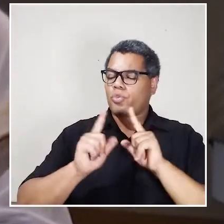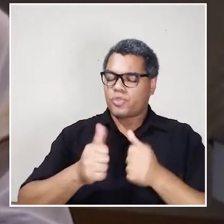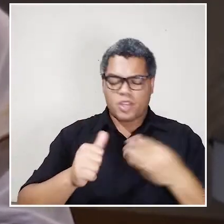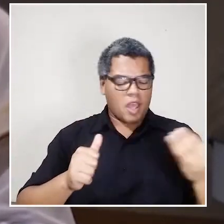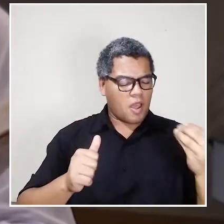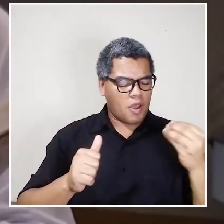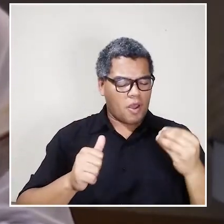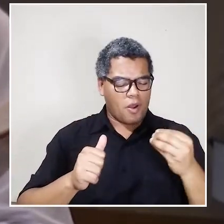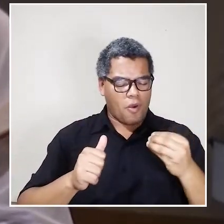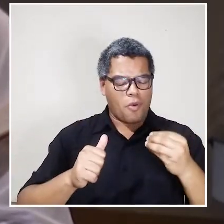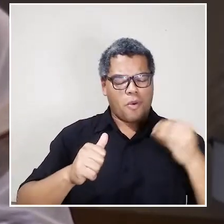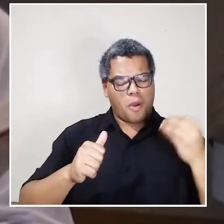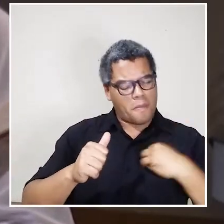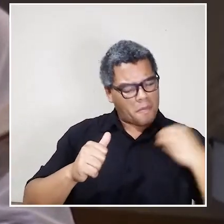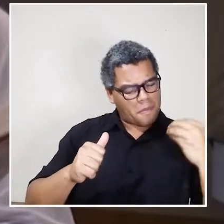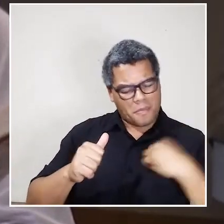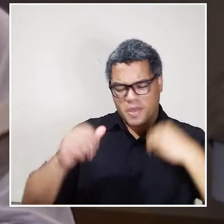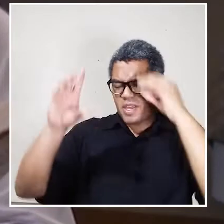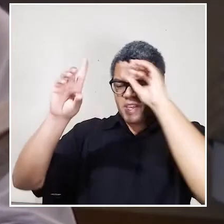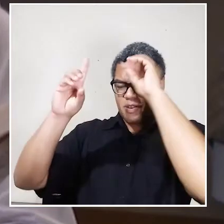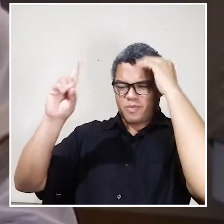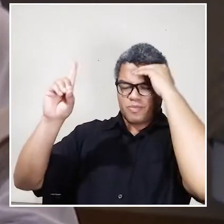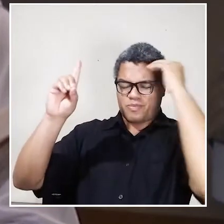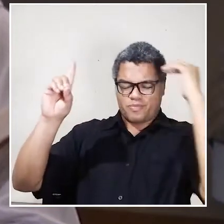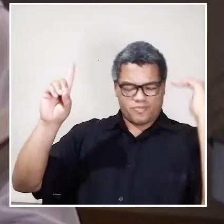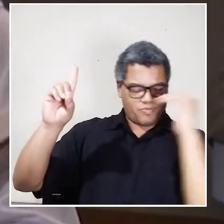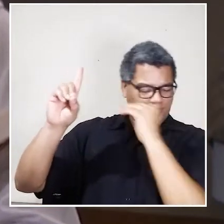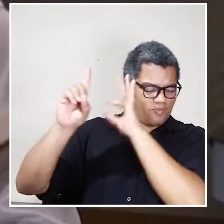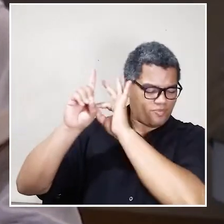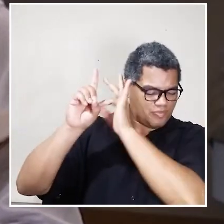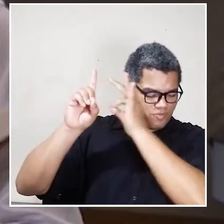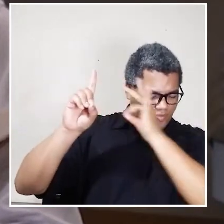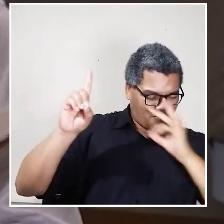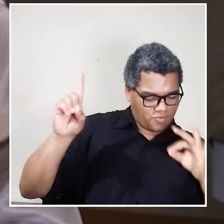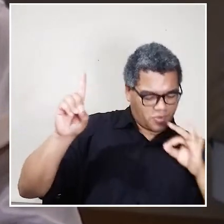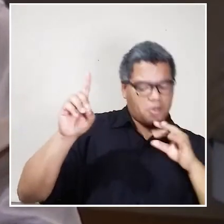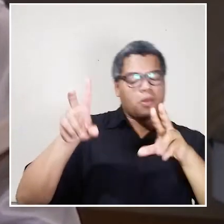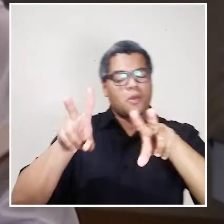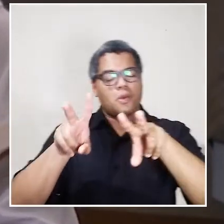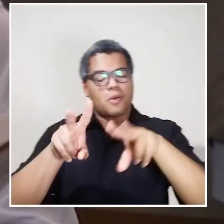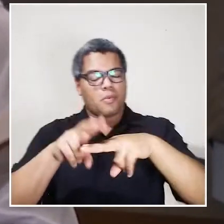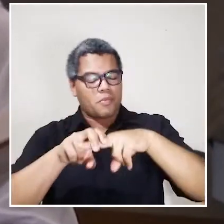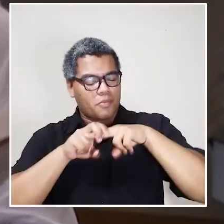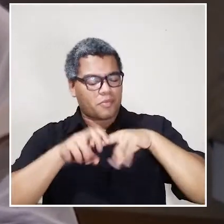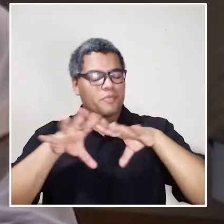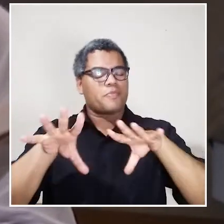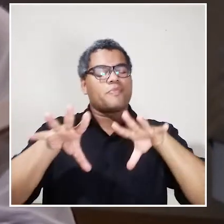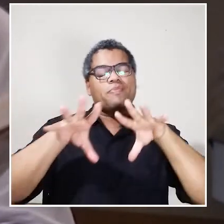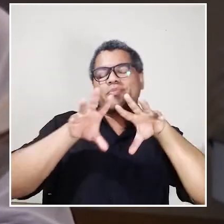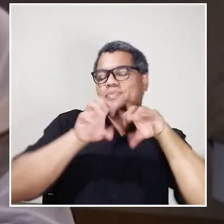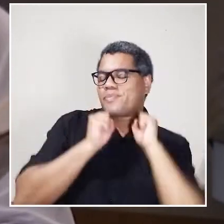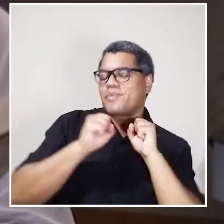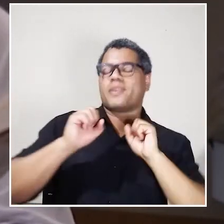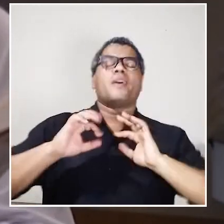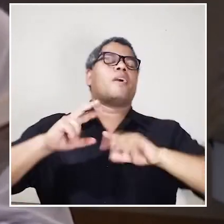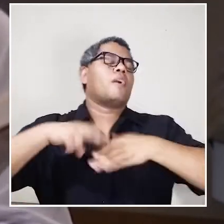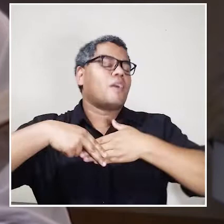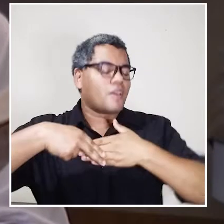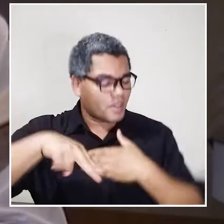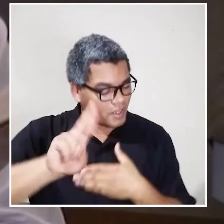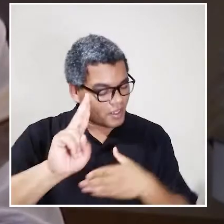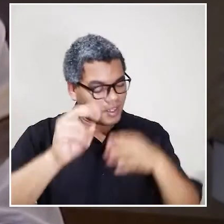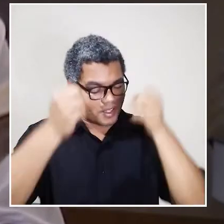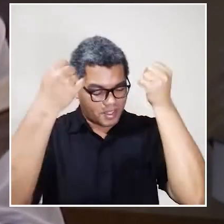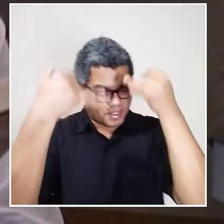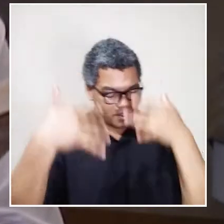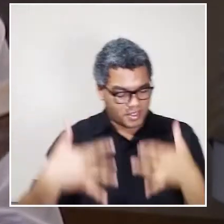tua lei, desviando-se para não obedecer à tua voz. Por isso a maldição e as imprecações que